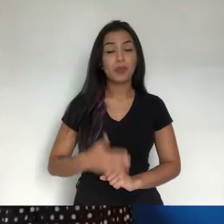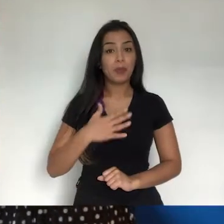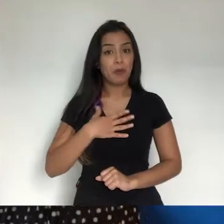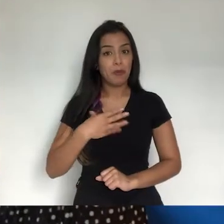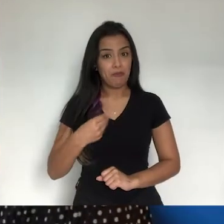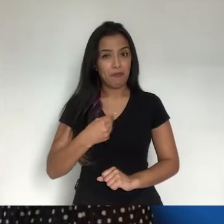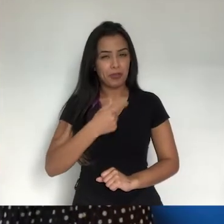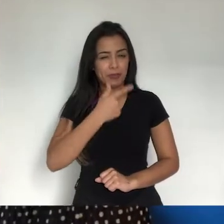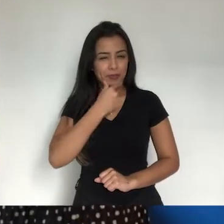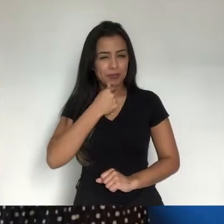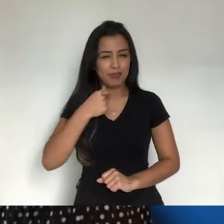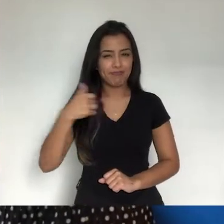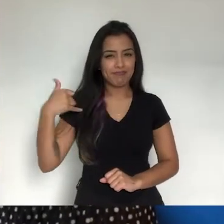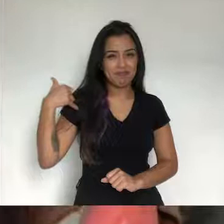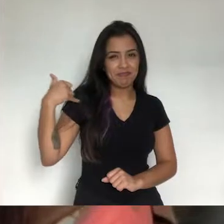Com o meu mais velho agora,